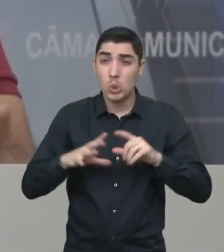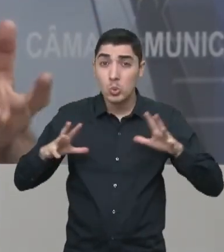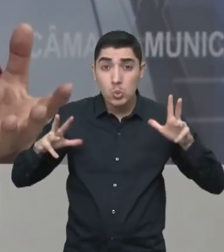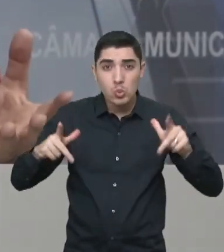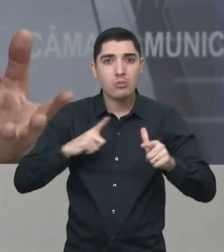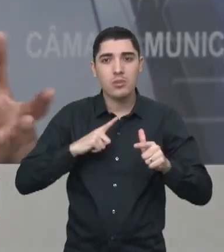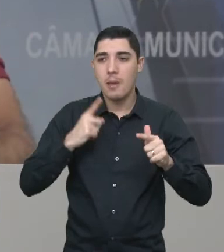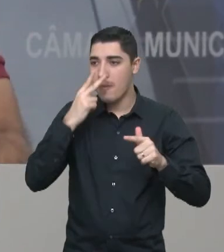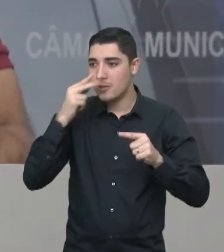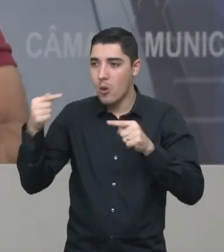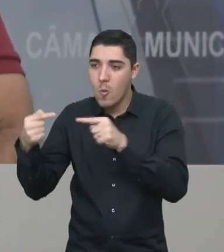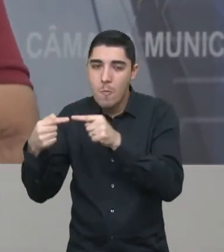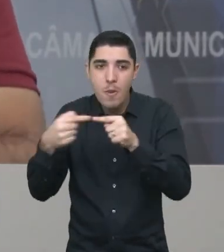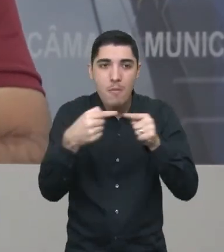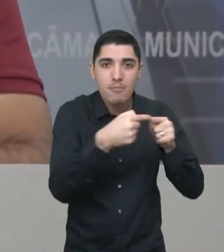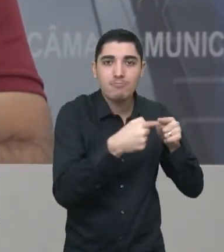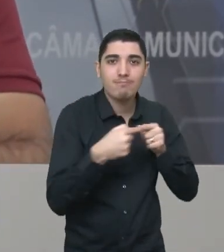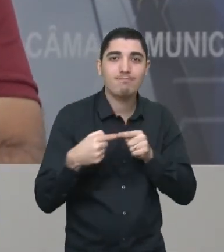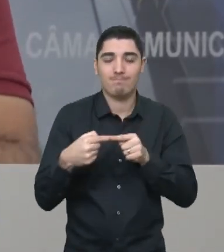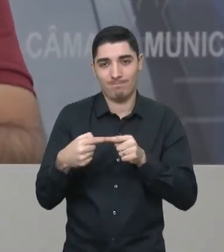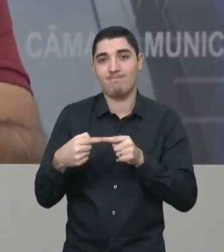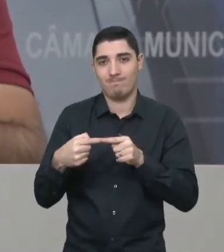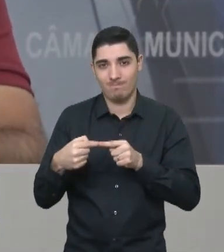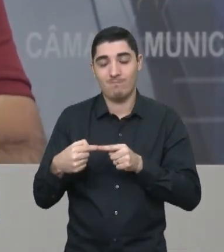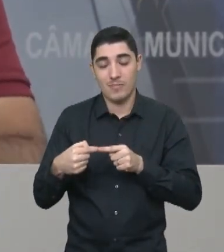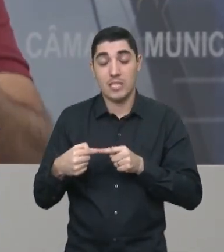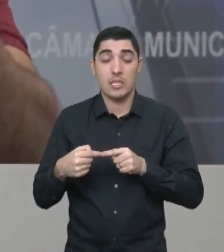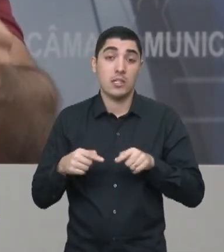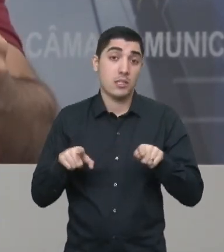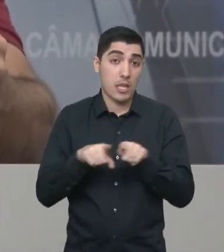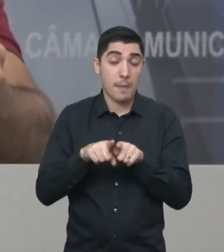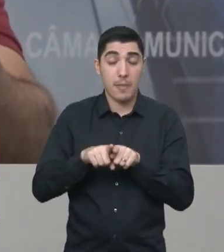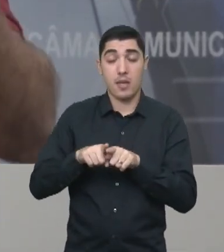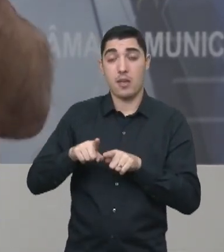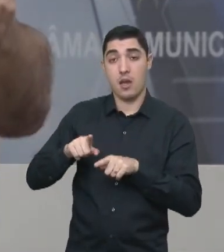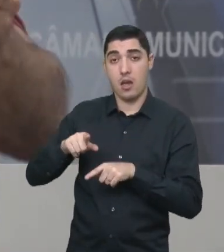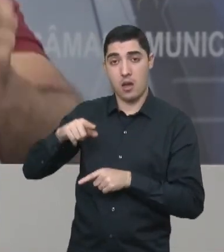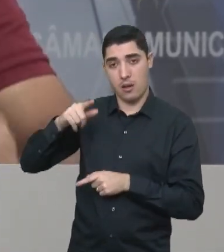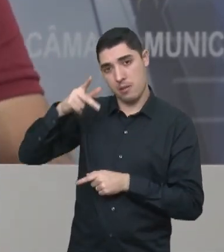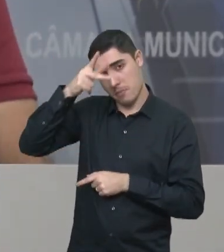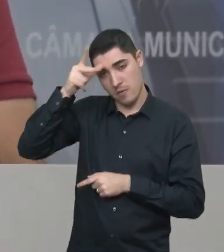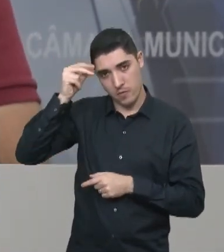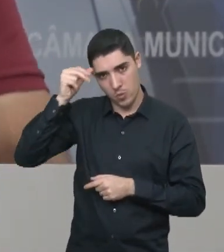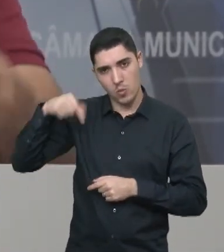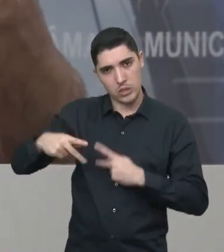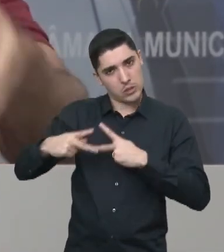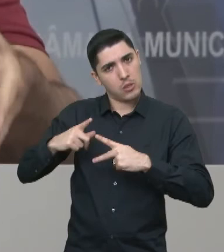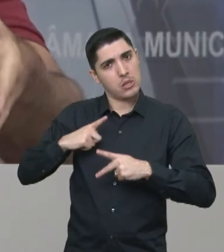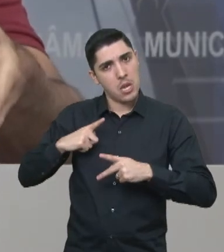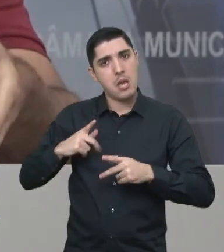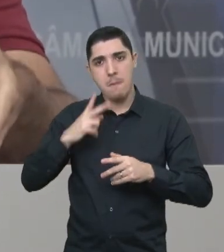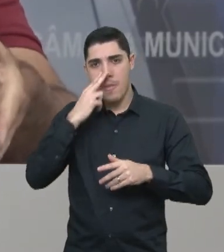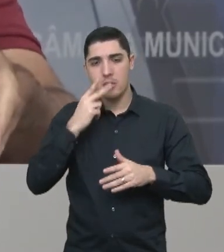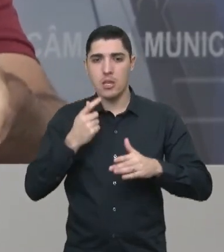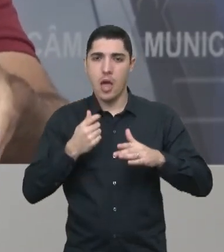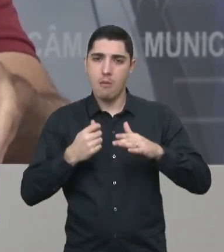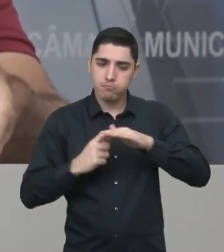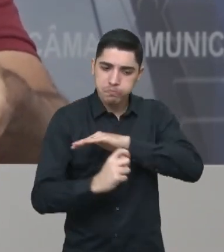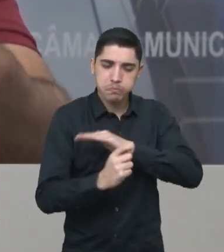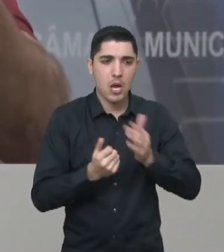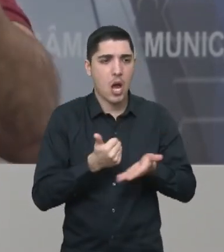para a prática. E a cidade ela tem cada vez mais investido nisso. E aí exemplos como esse que são apresentados